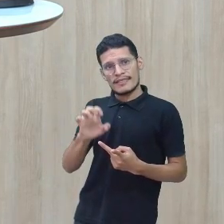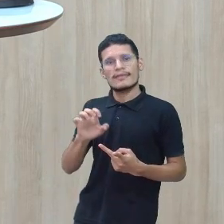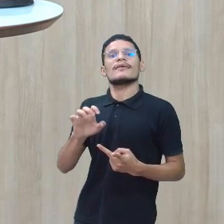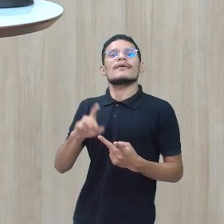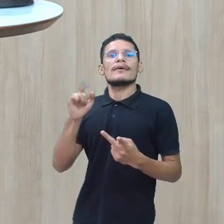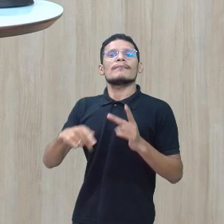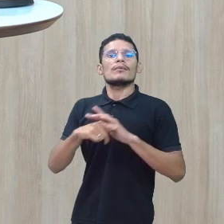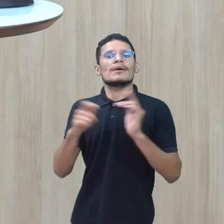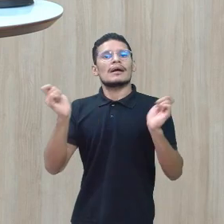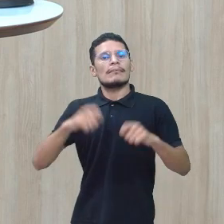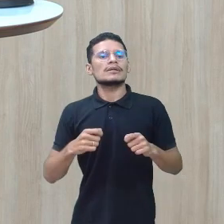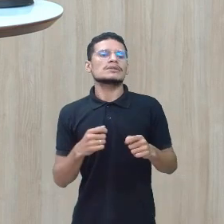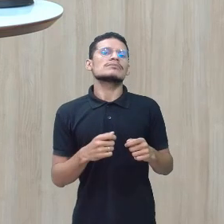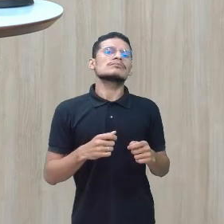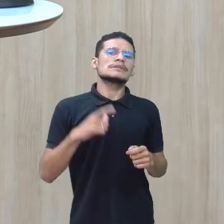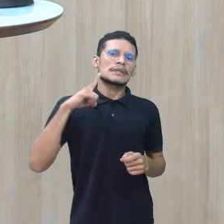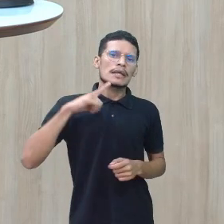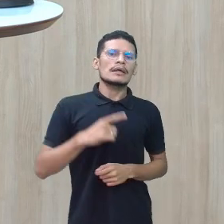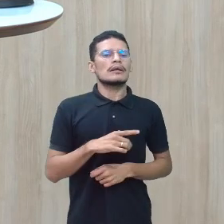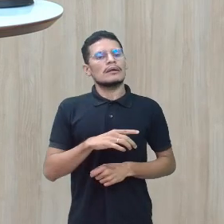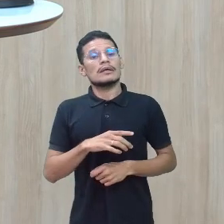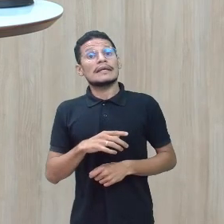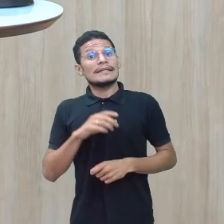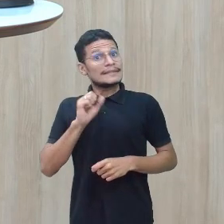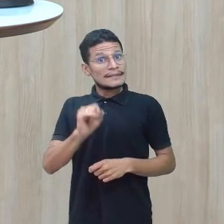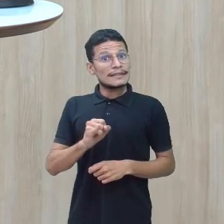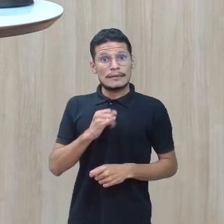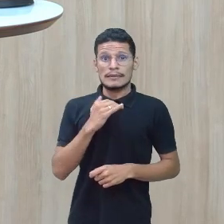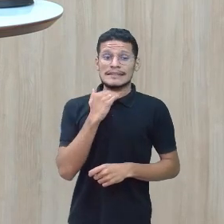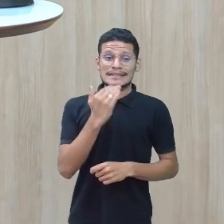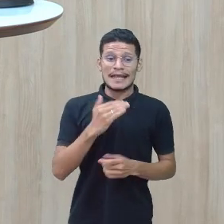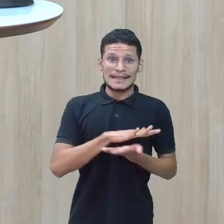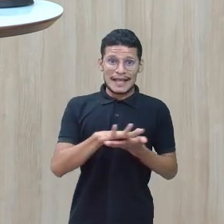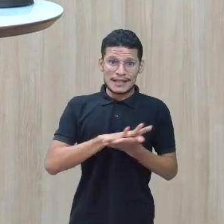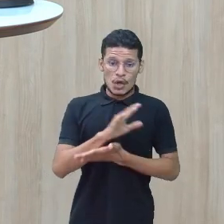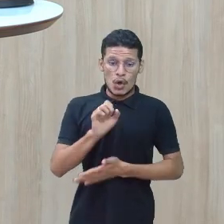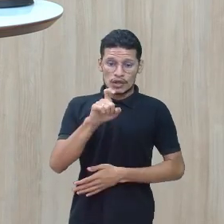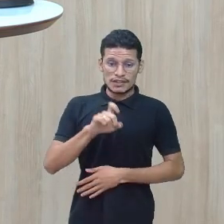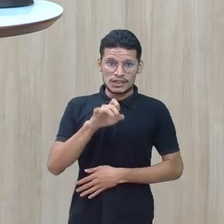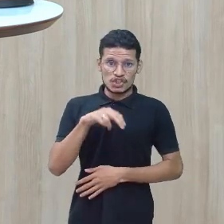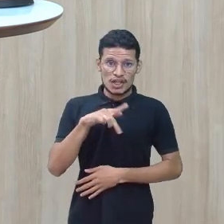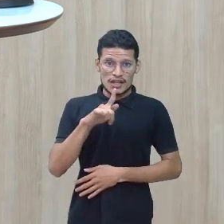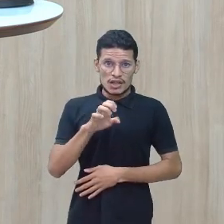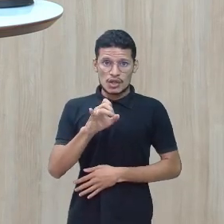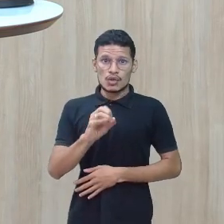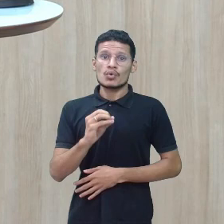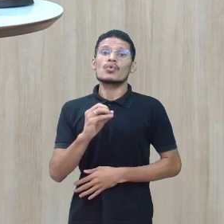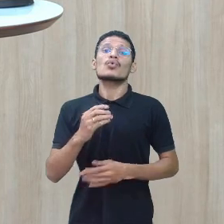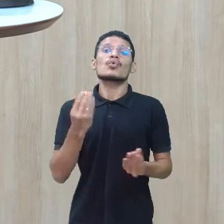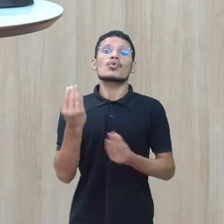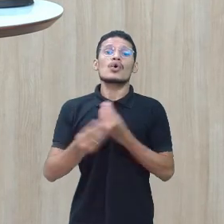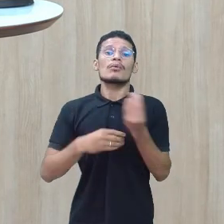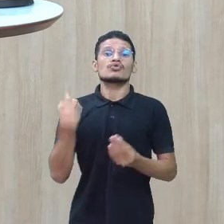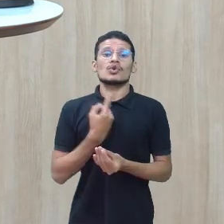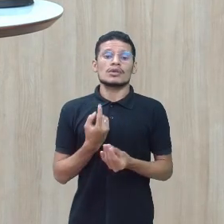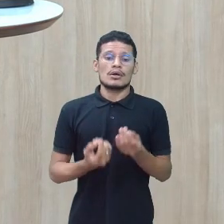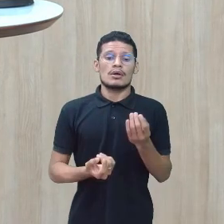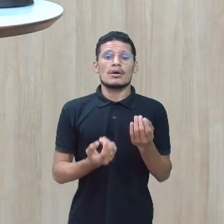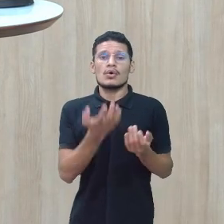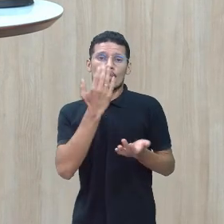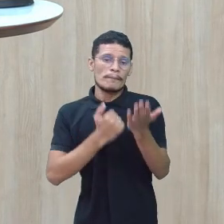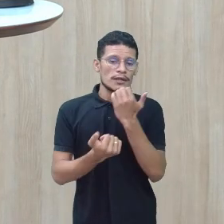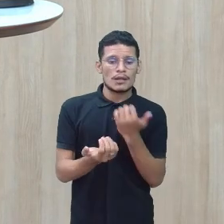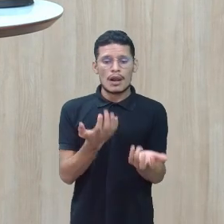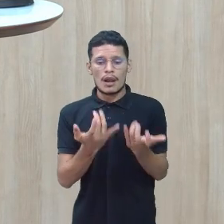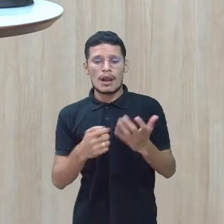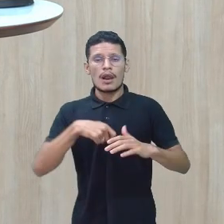queima de alguma coisa. Se não tivéssemos o oxigênio, como as nossas comidas iam ser cozinhadas? Como iríamos nos